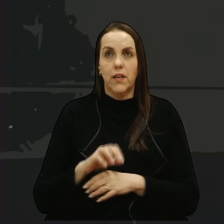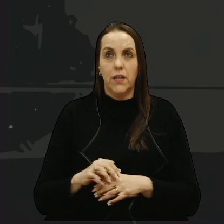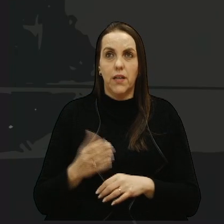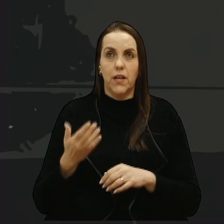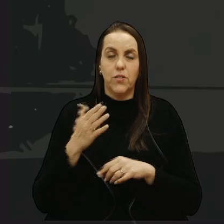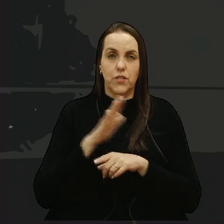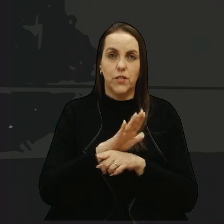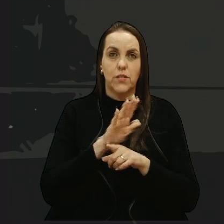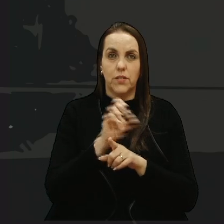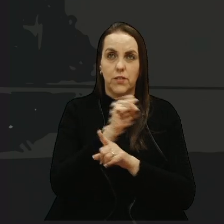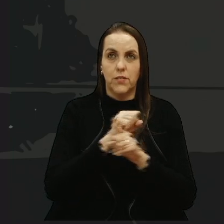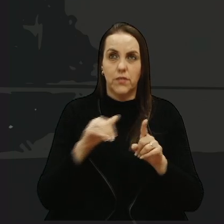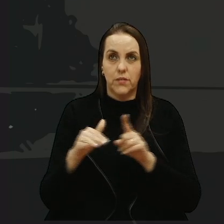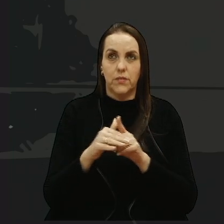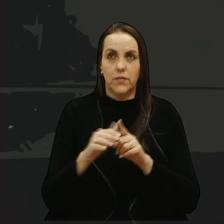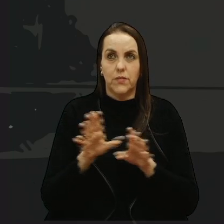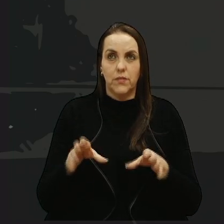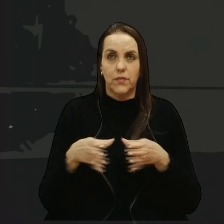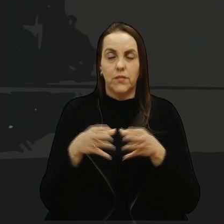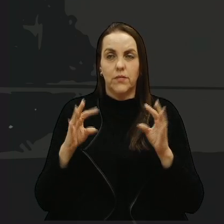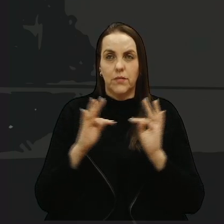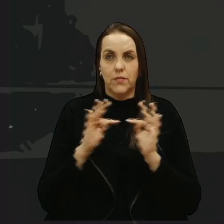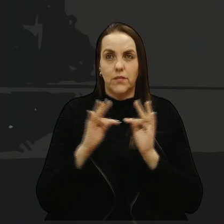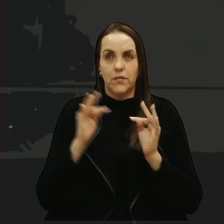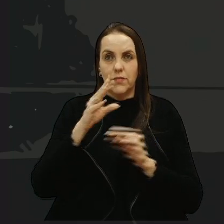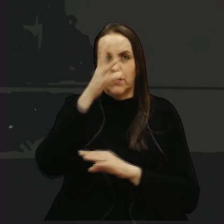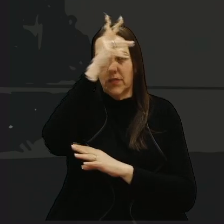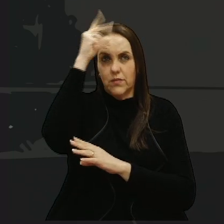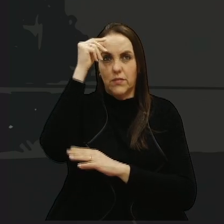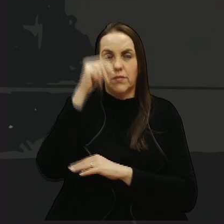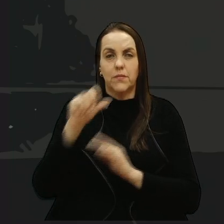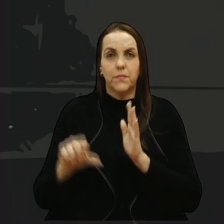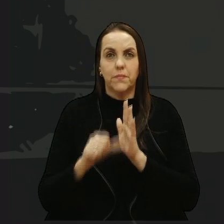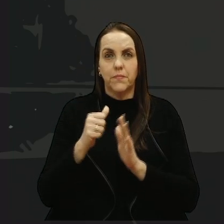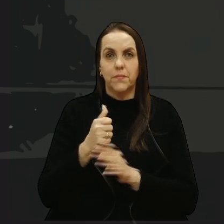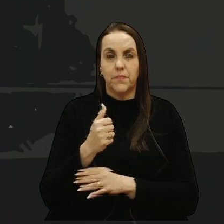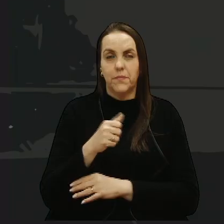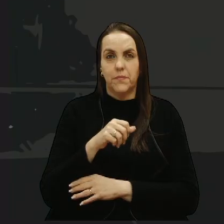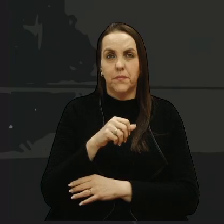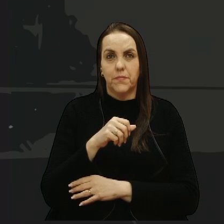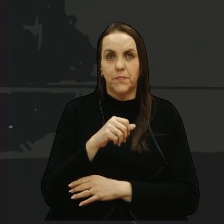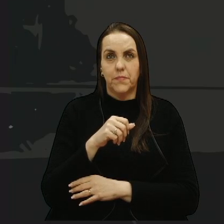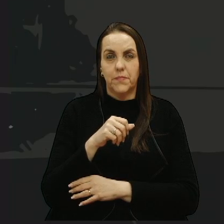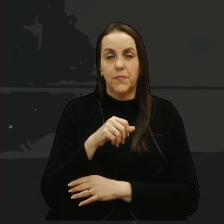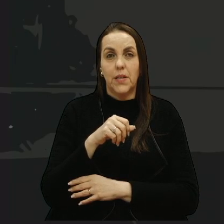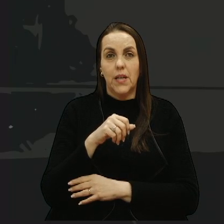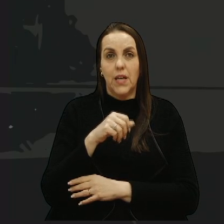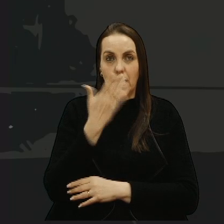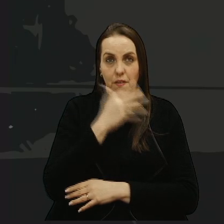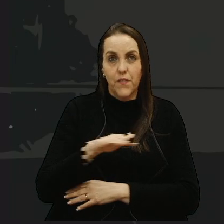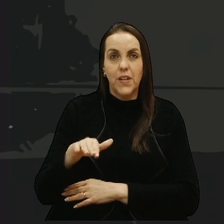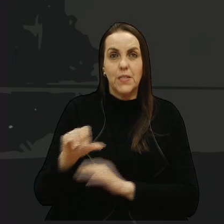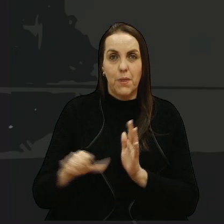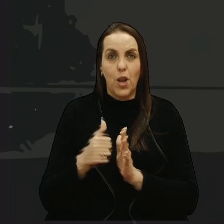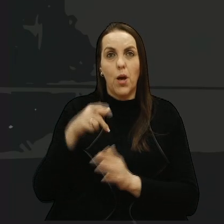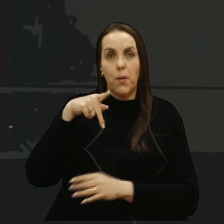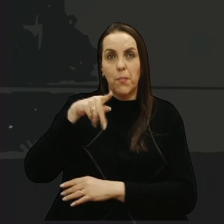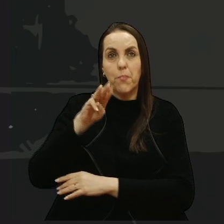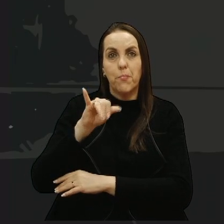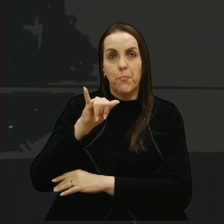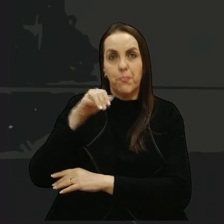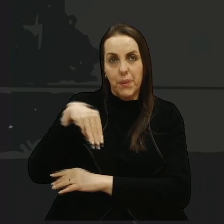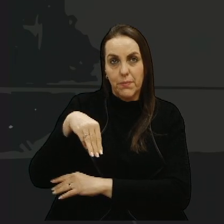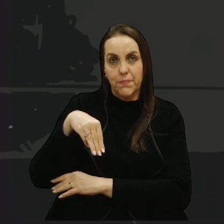o Grupo Técnico Municipal no programa Primeira Infância Melhor, o PIM, e que falou sobre o trabalho